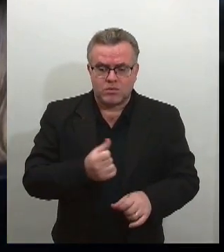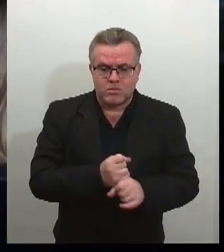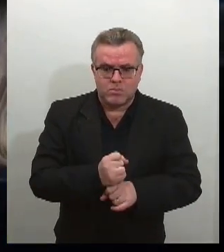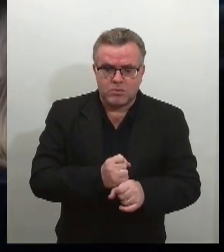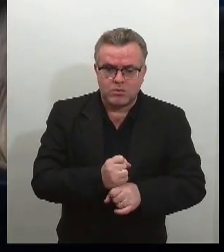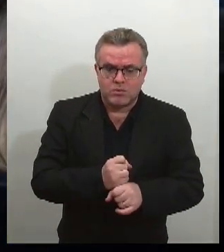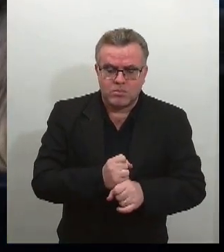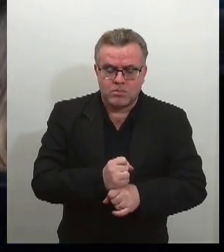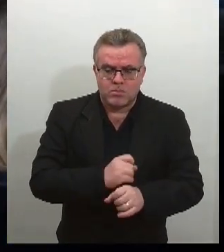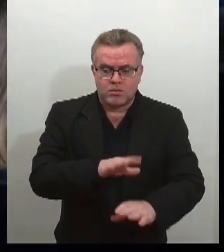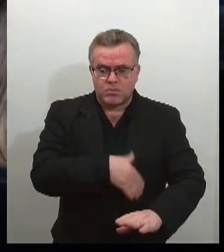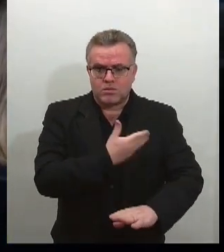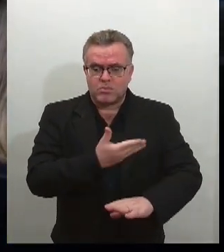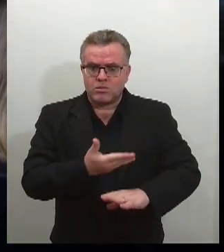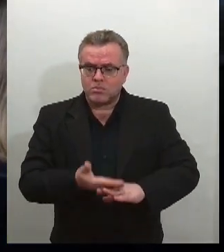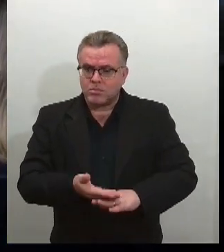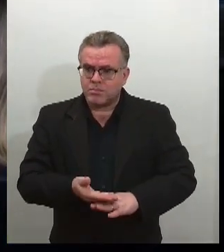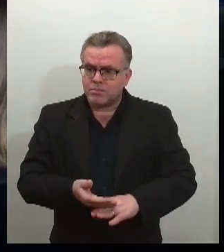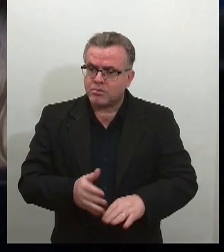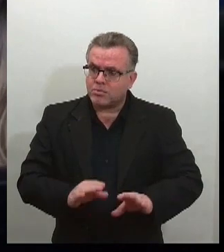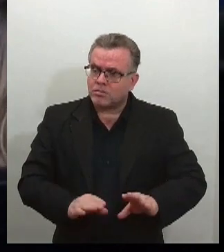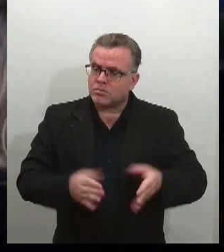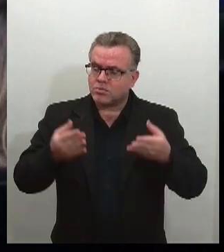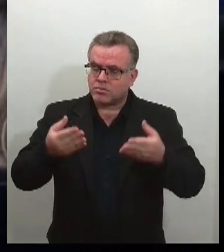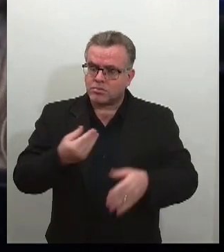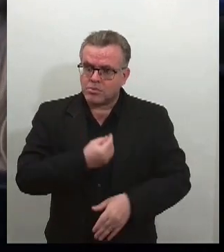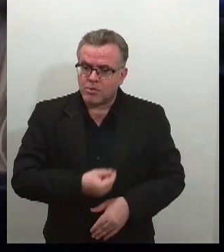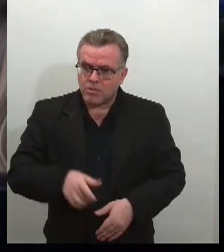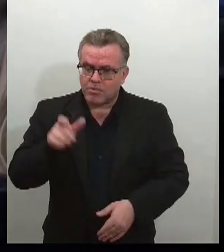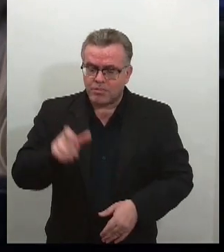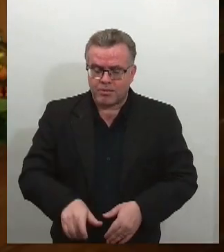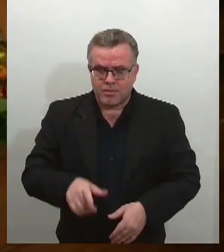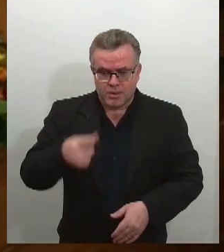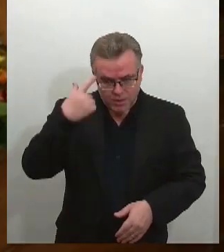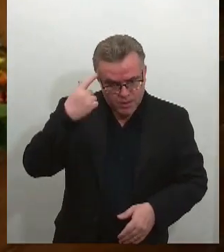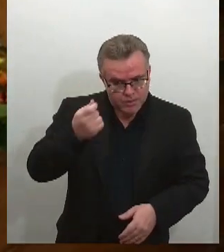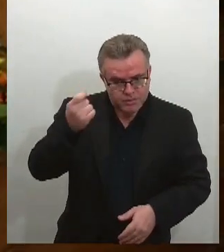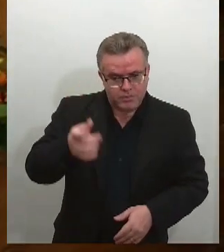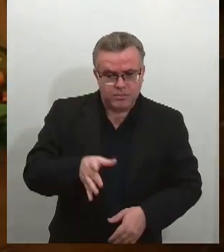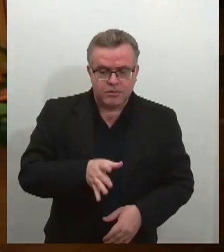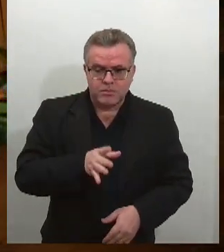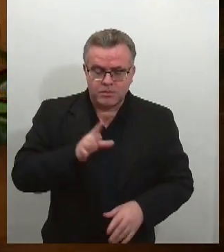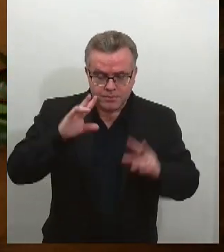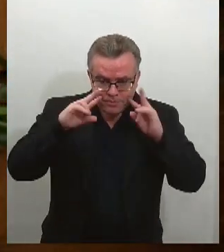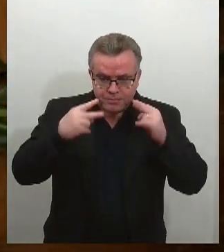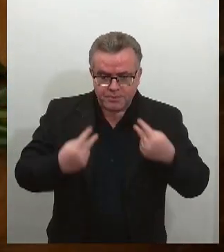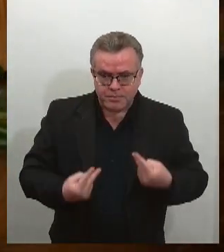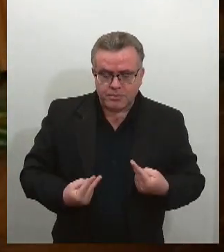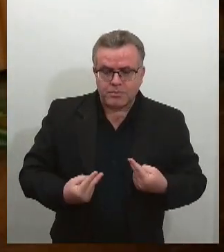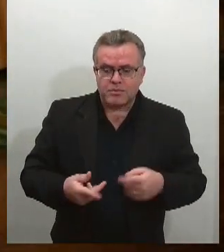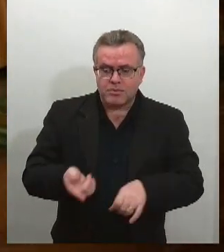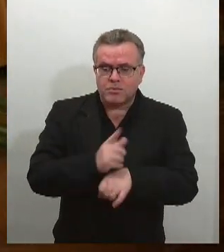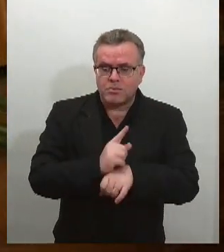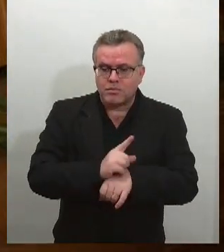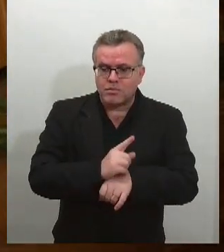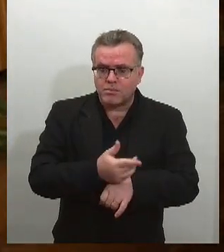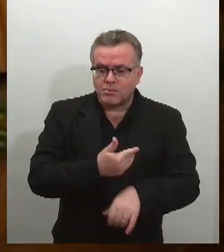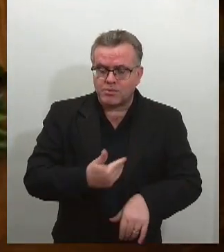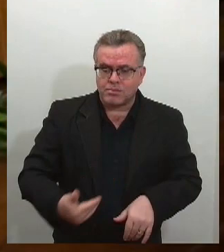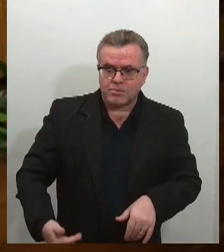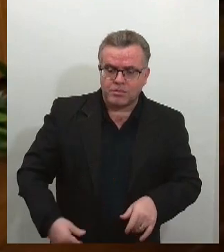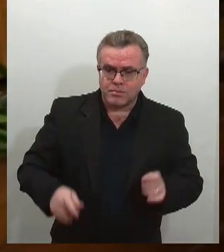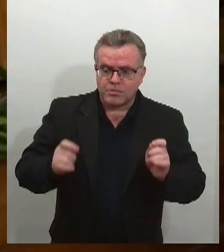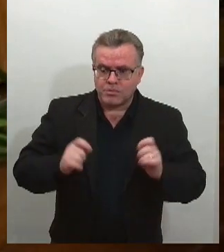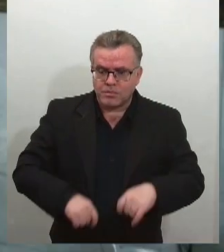A solenidade contou com a presença de autoridades que reconhecem a importância dos gestores governamentais no avanço da